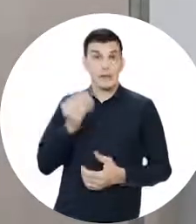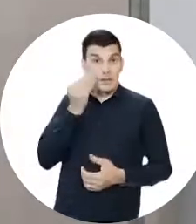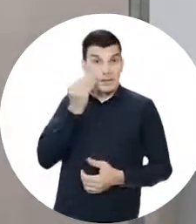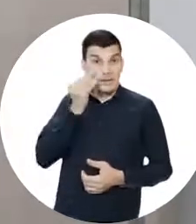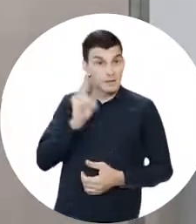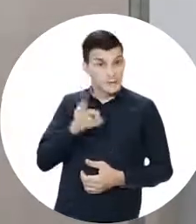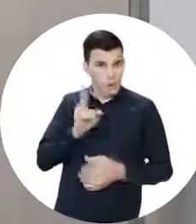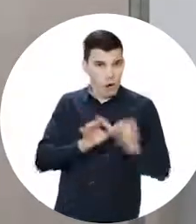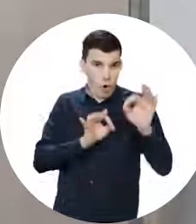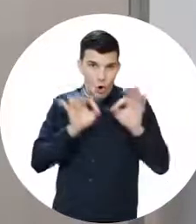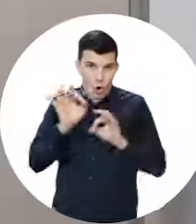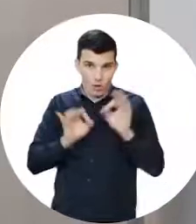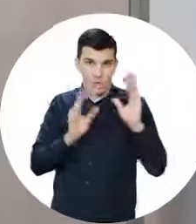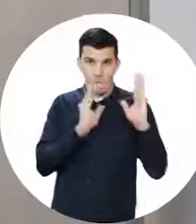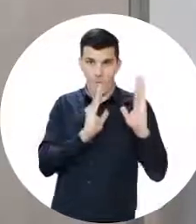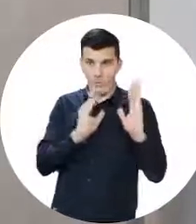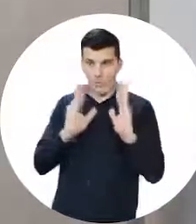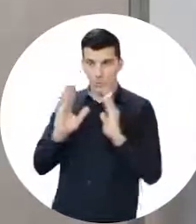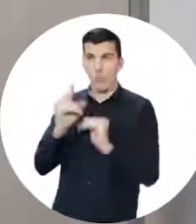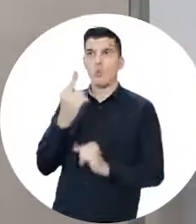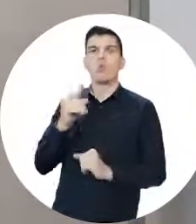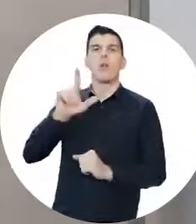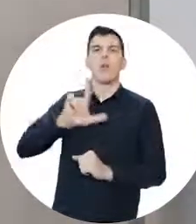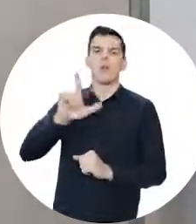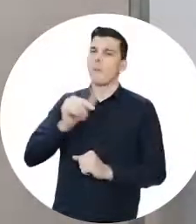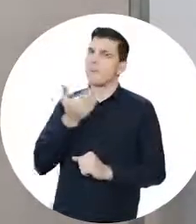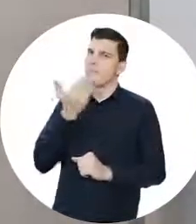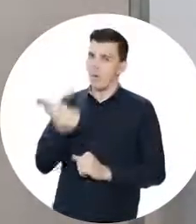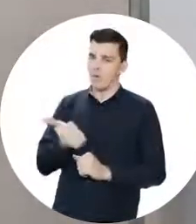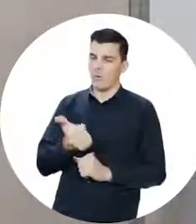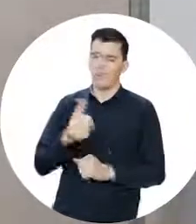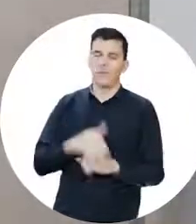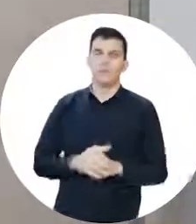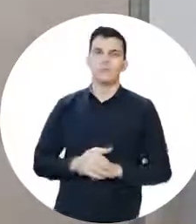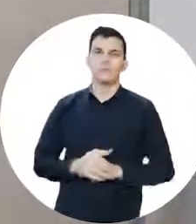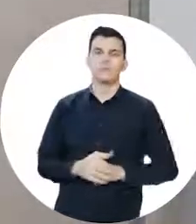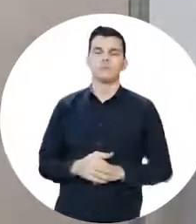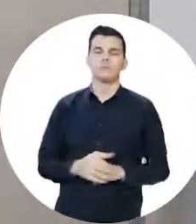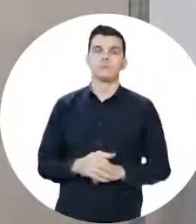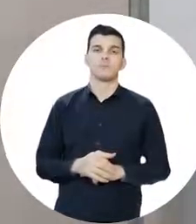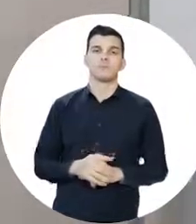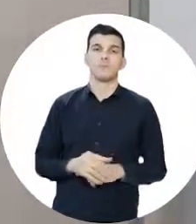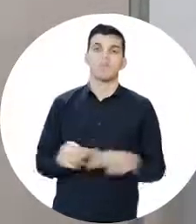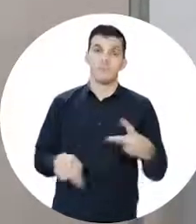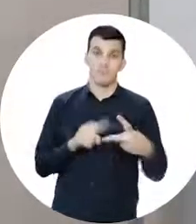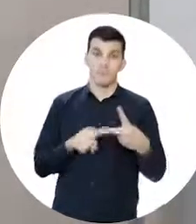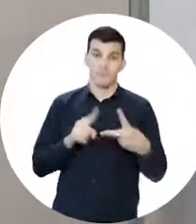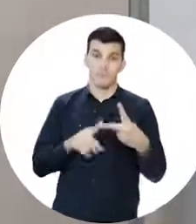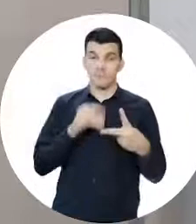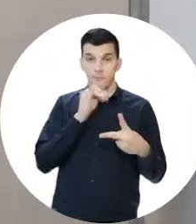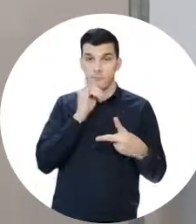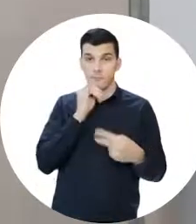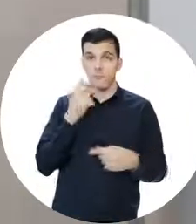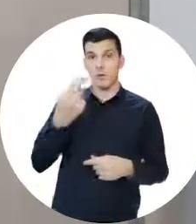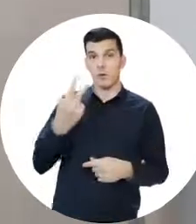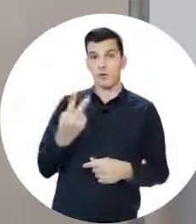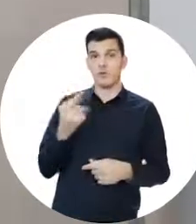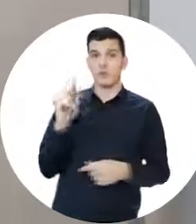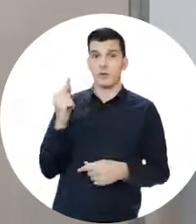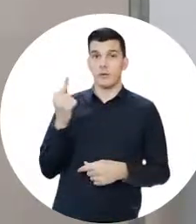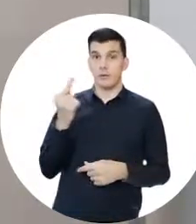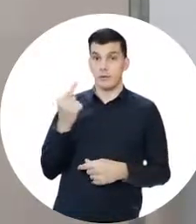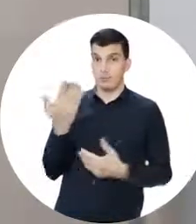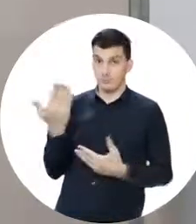sempre organizar para uma padronização de 1 litro, certo? Ok. No segundo exemplo, 2 gramas de NaOH